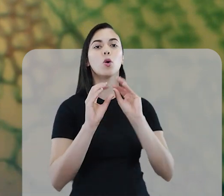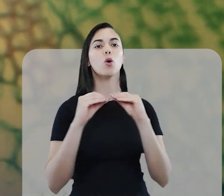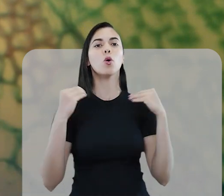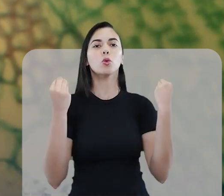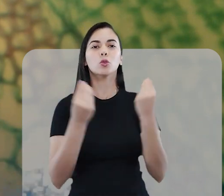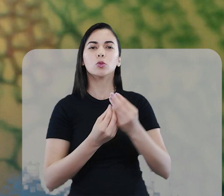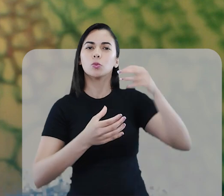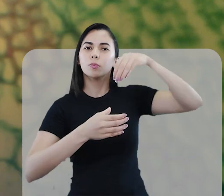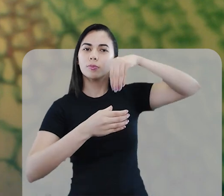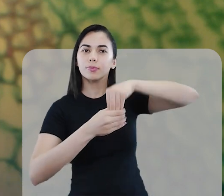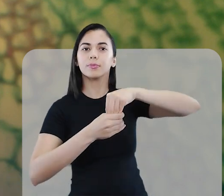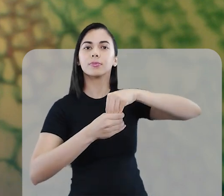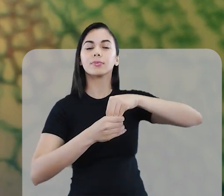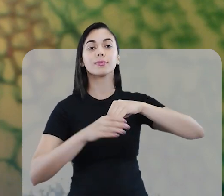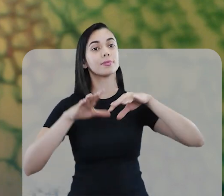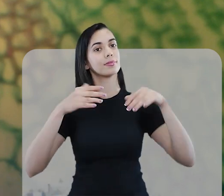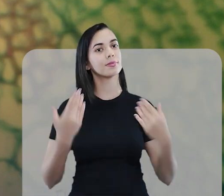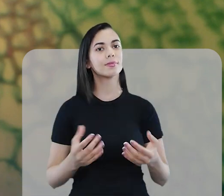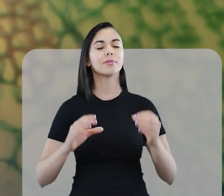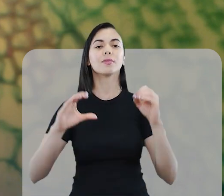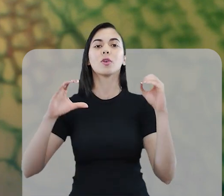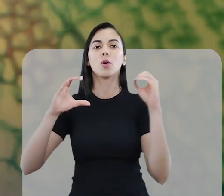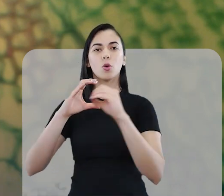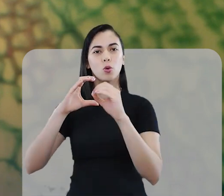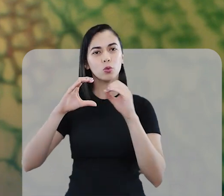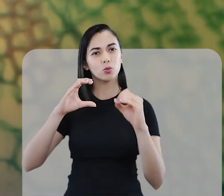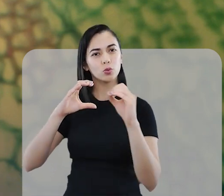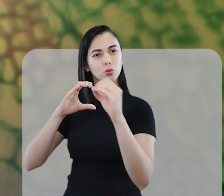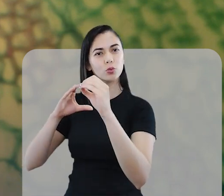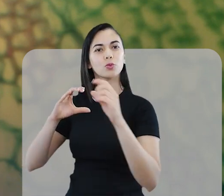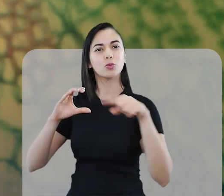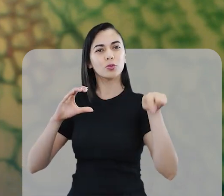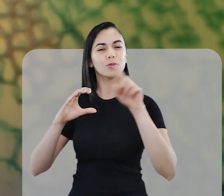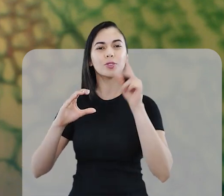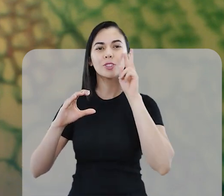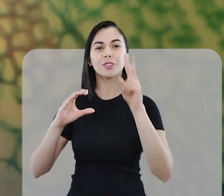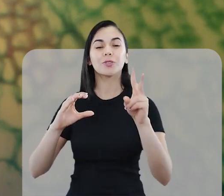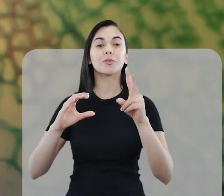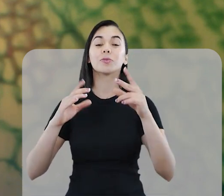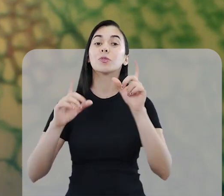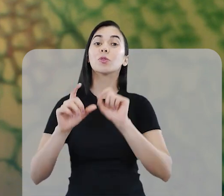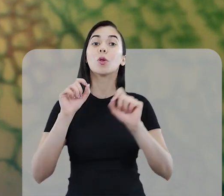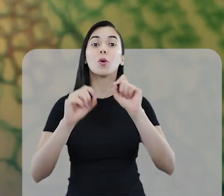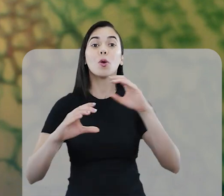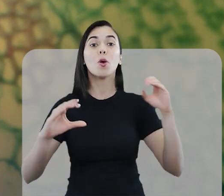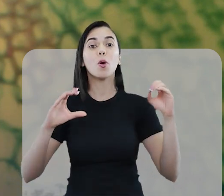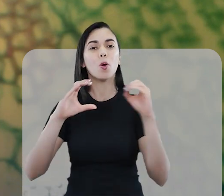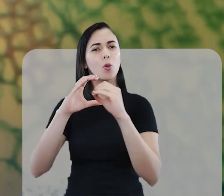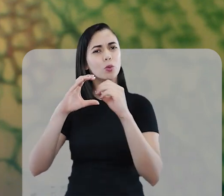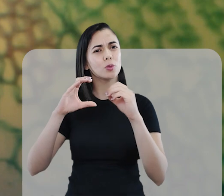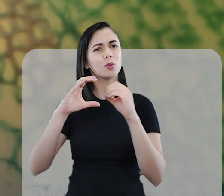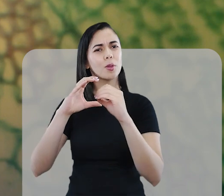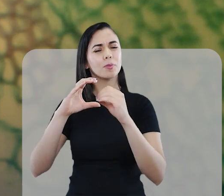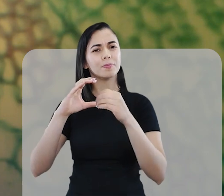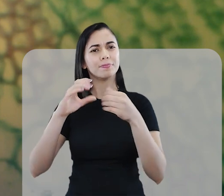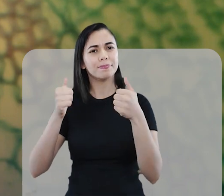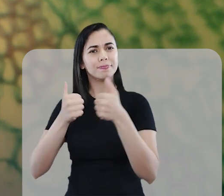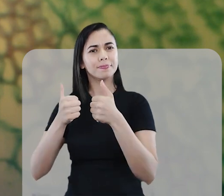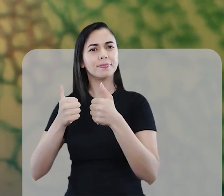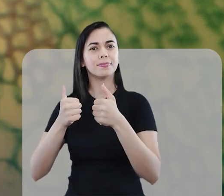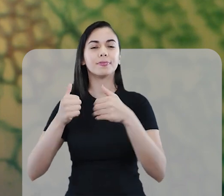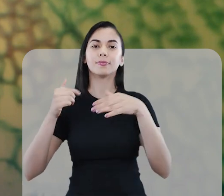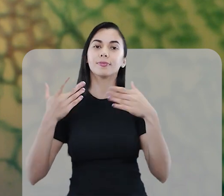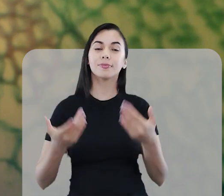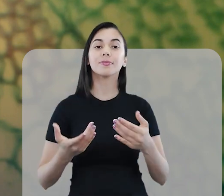substâncias. Essas células, essas bolinhas que vocês verificam aqui, são células uma do lado da outra. Essa coloração, a